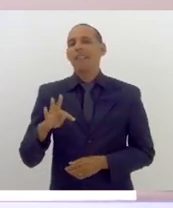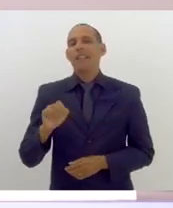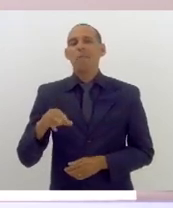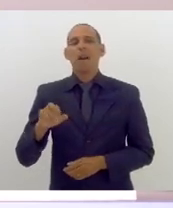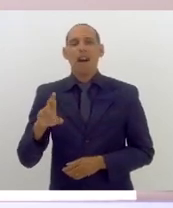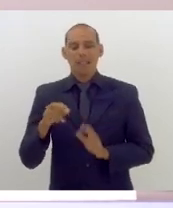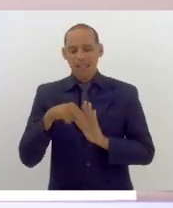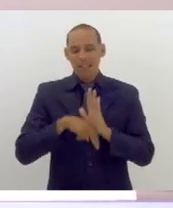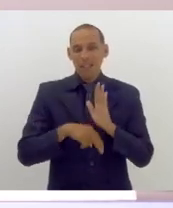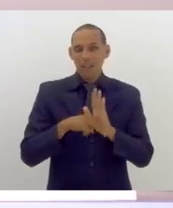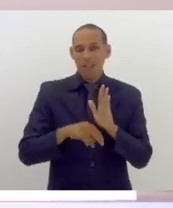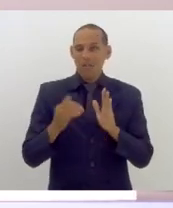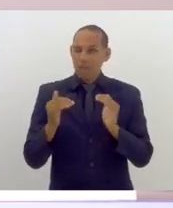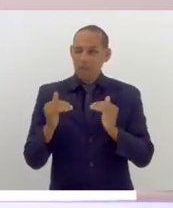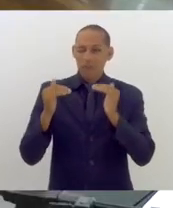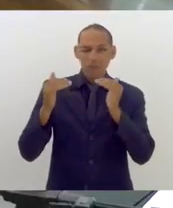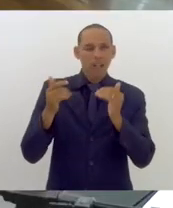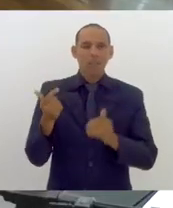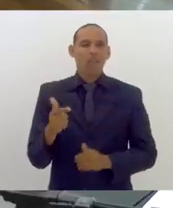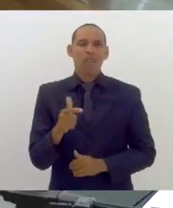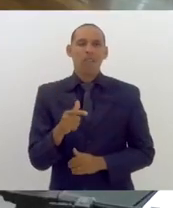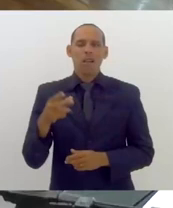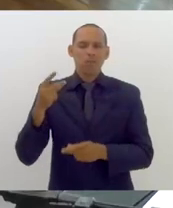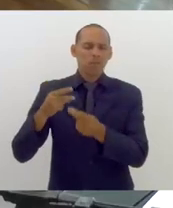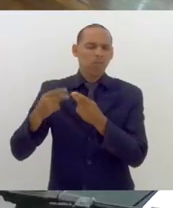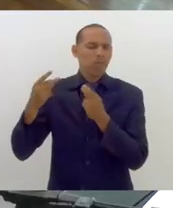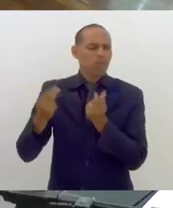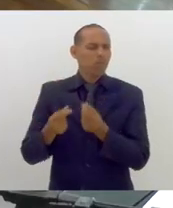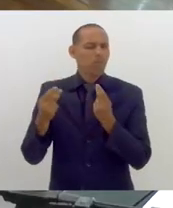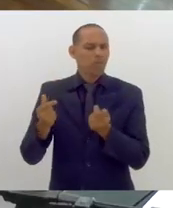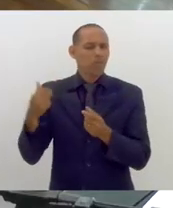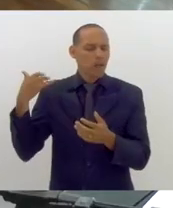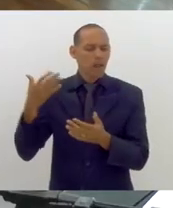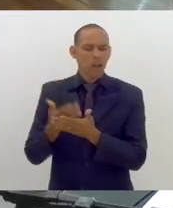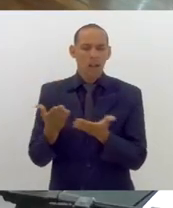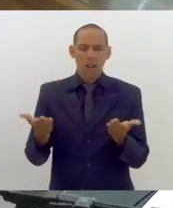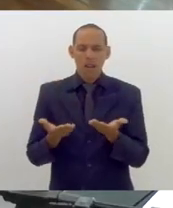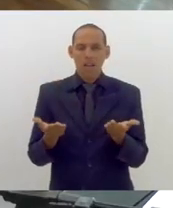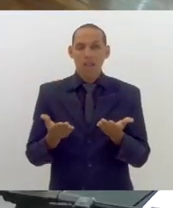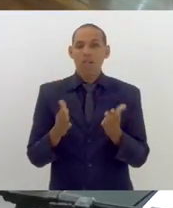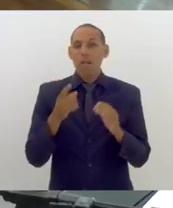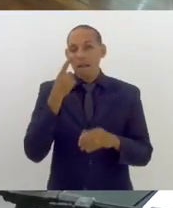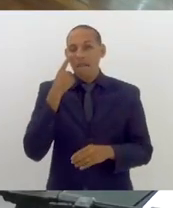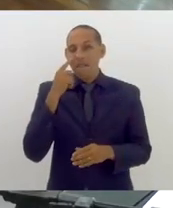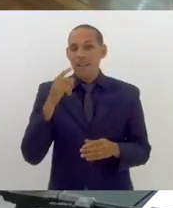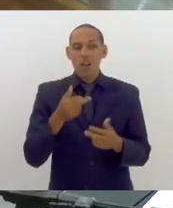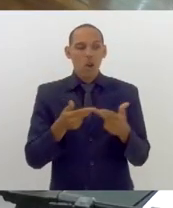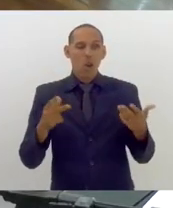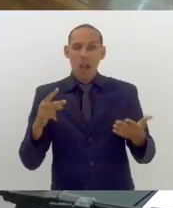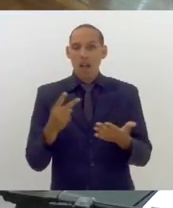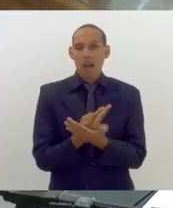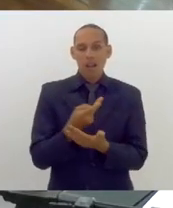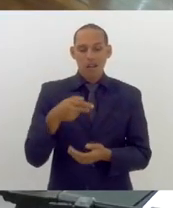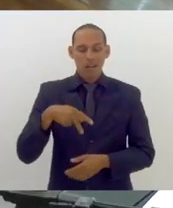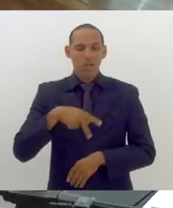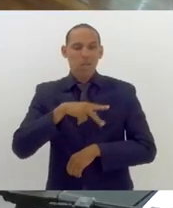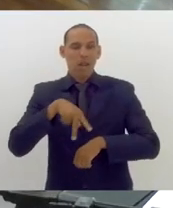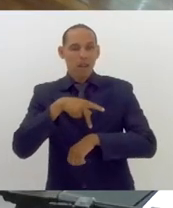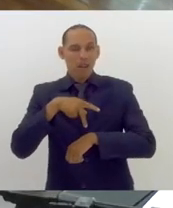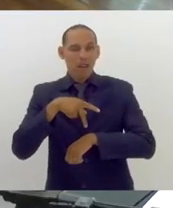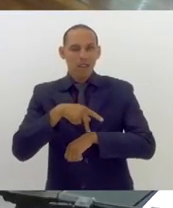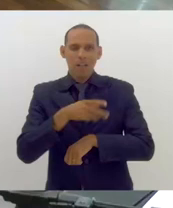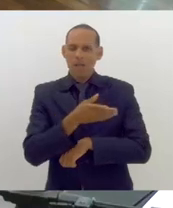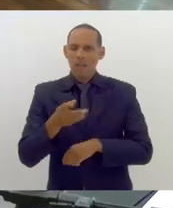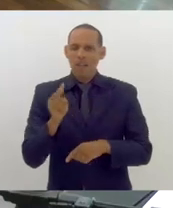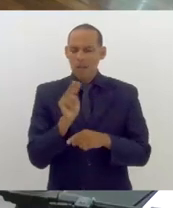as coisas acontecem no nosso país deixando a população do entor e todos vocês que participam diretamente da